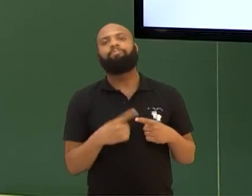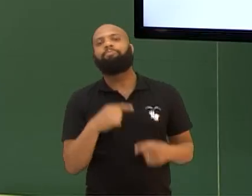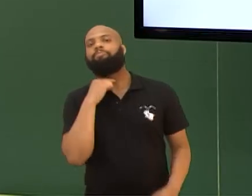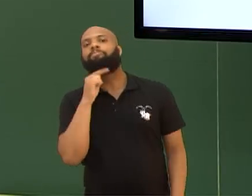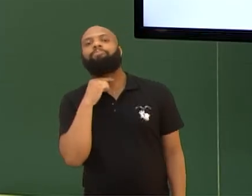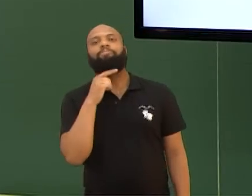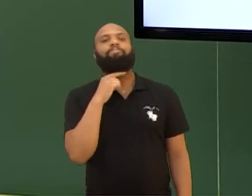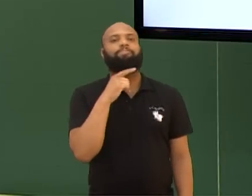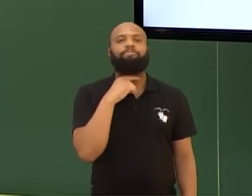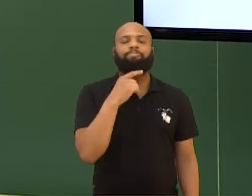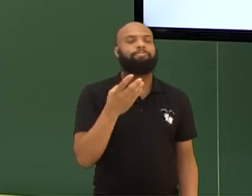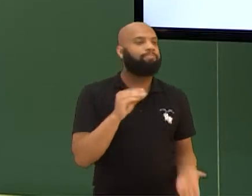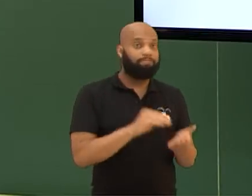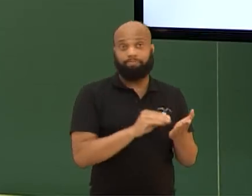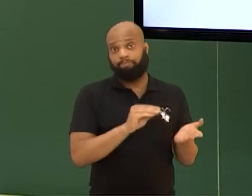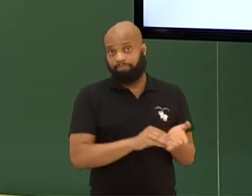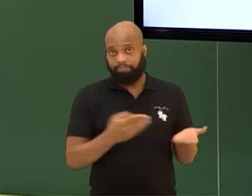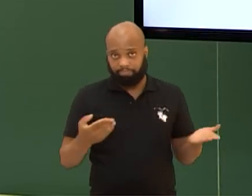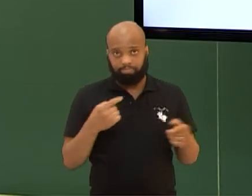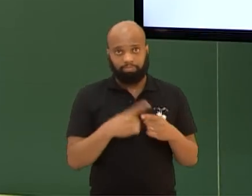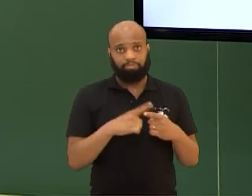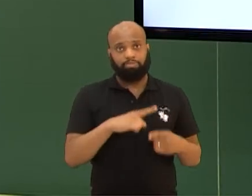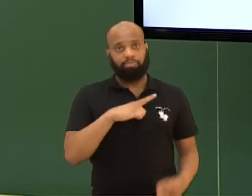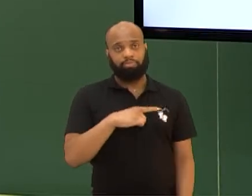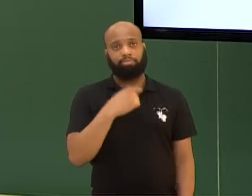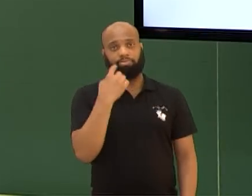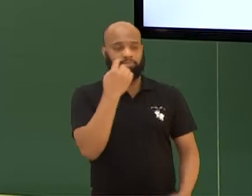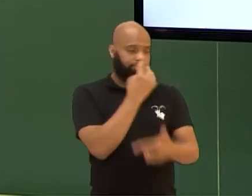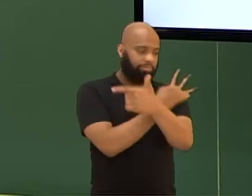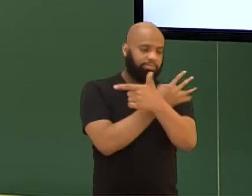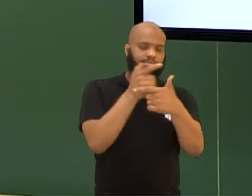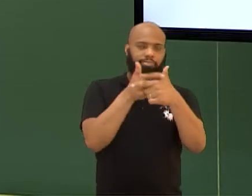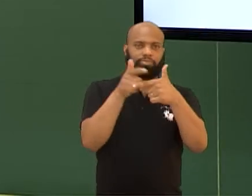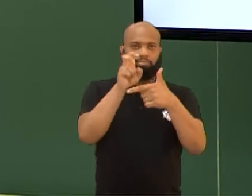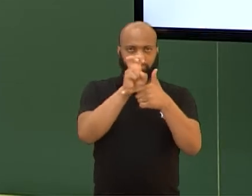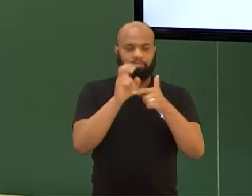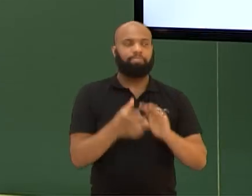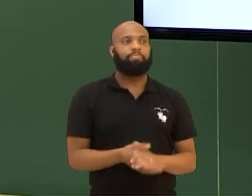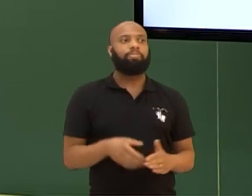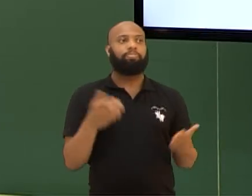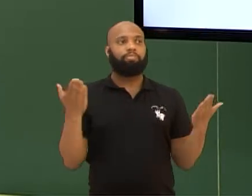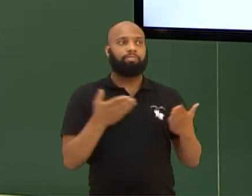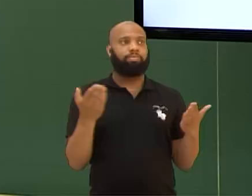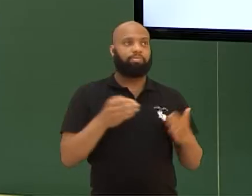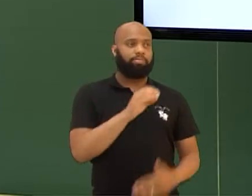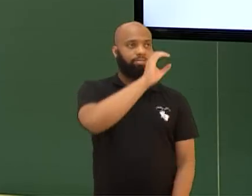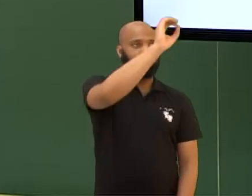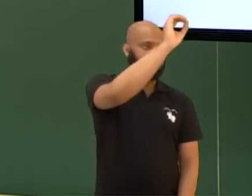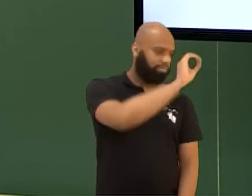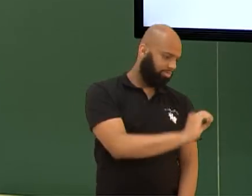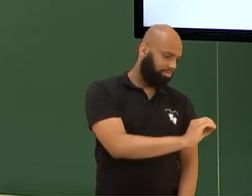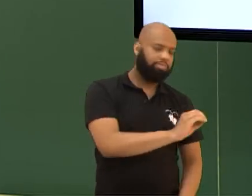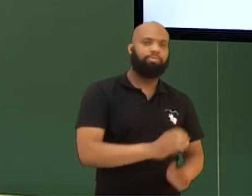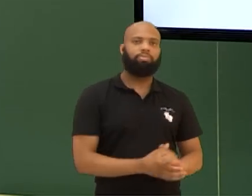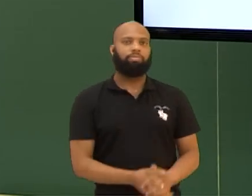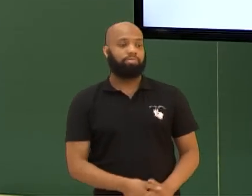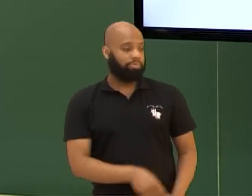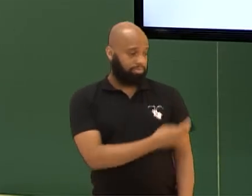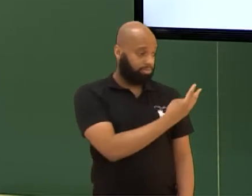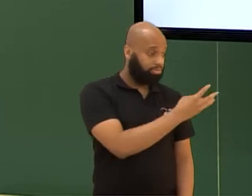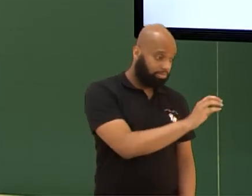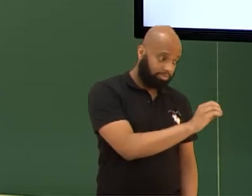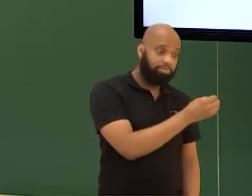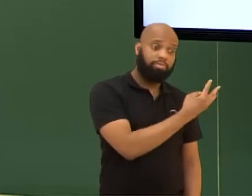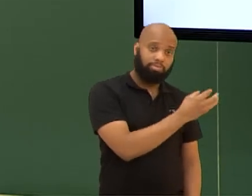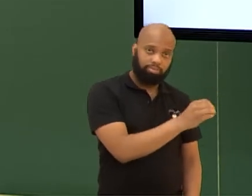nenhuma dezena inteira ali. Porque eu tenho 4 dezenas dividido por 5. Então, mas agora, se eu baixar o 0 da unidade, eu tenho 40